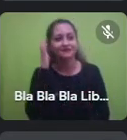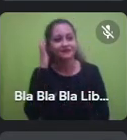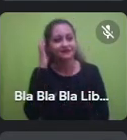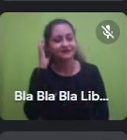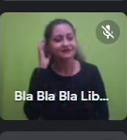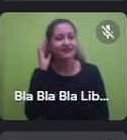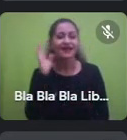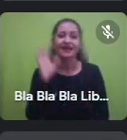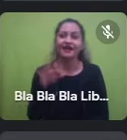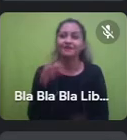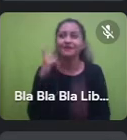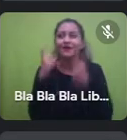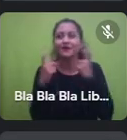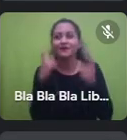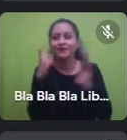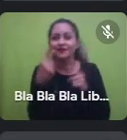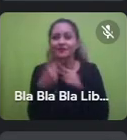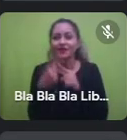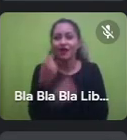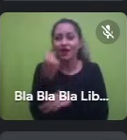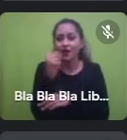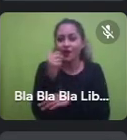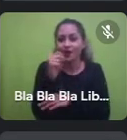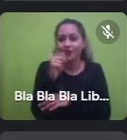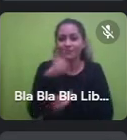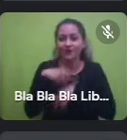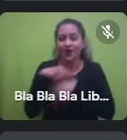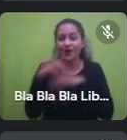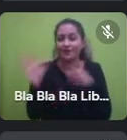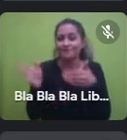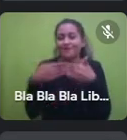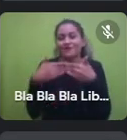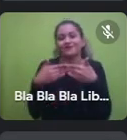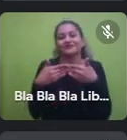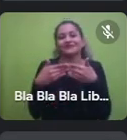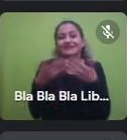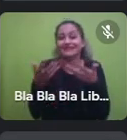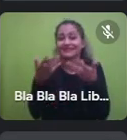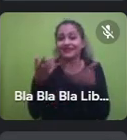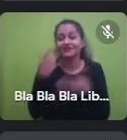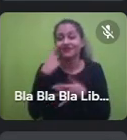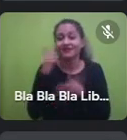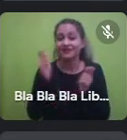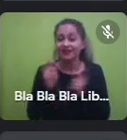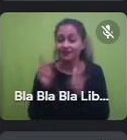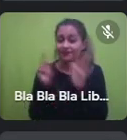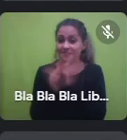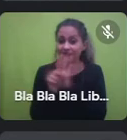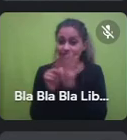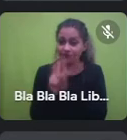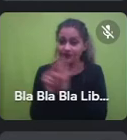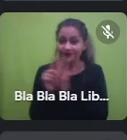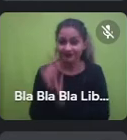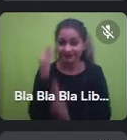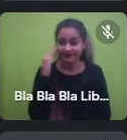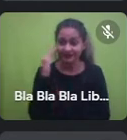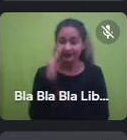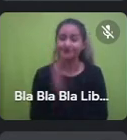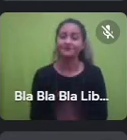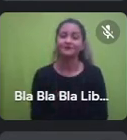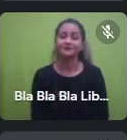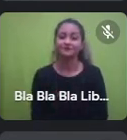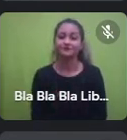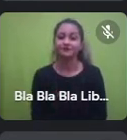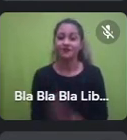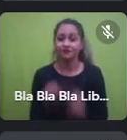estamos preocupados porque de 8 horas a sala vai fechar e a gente quer ainda ver se dá para fazer algumas perguntas, entendeu? Ah, sim, claro. Mas a